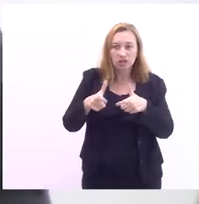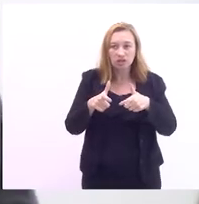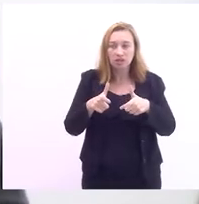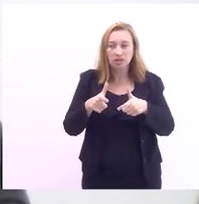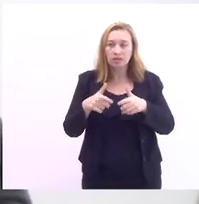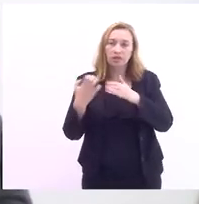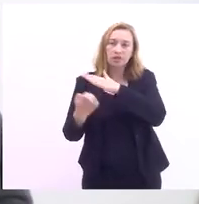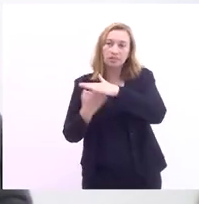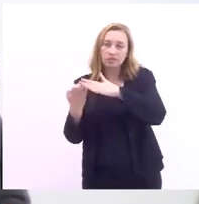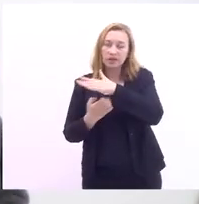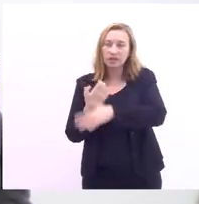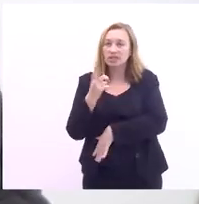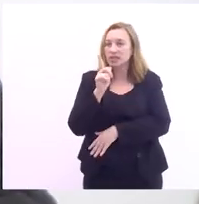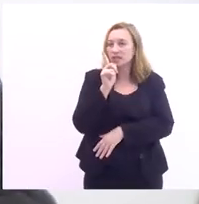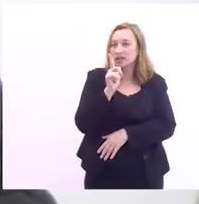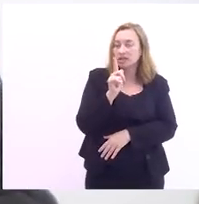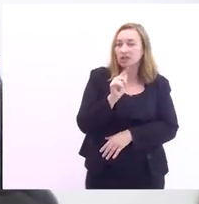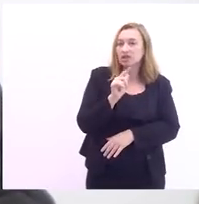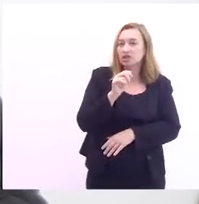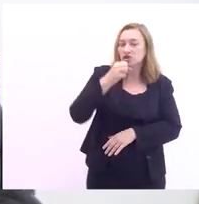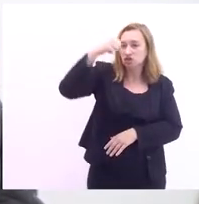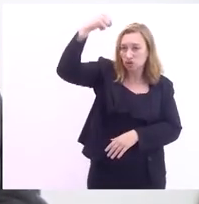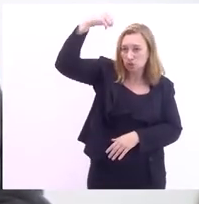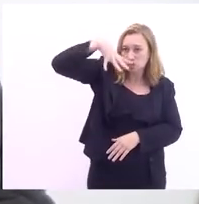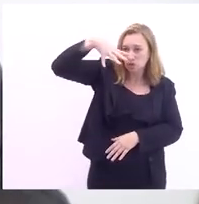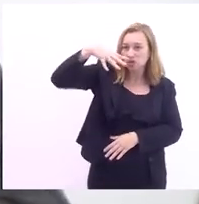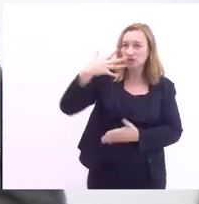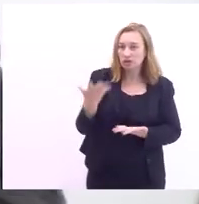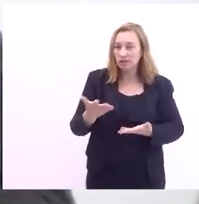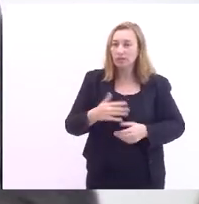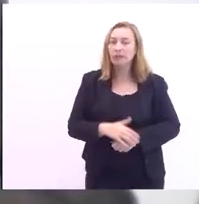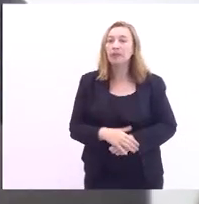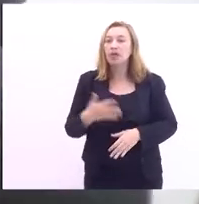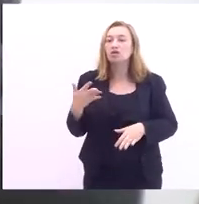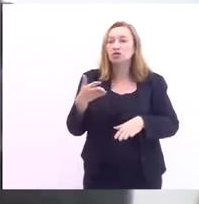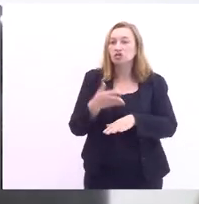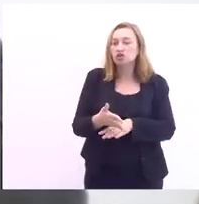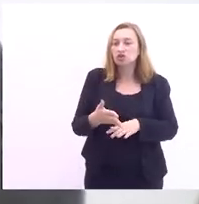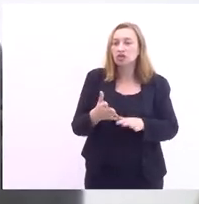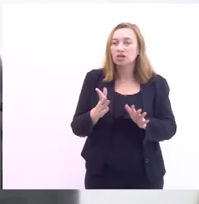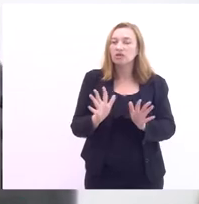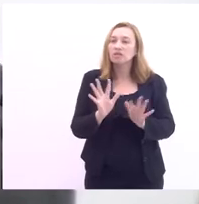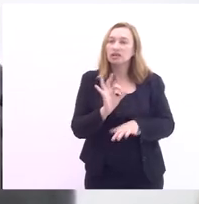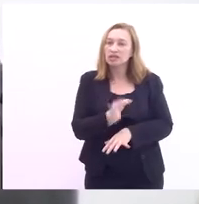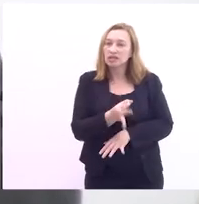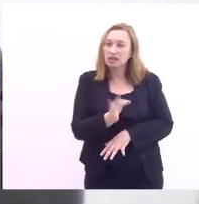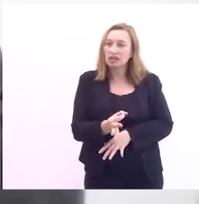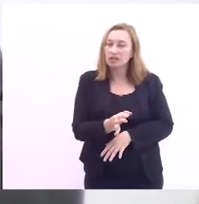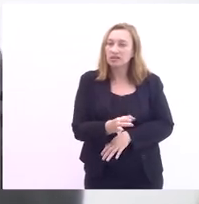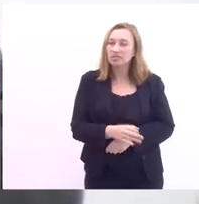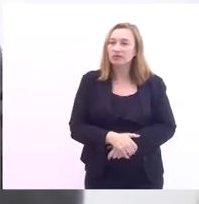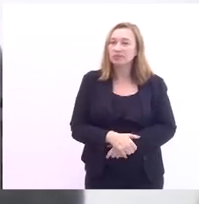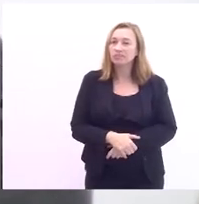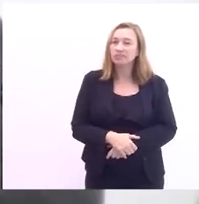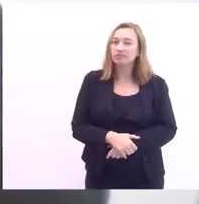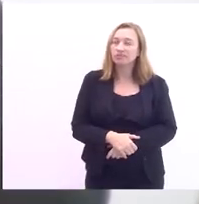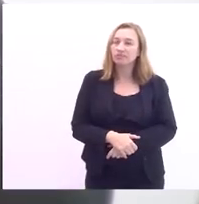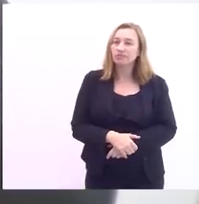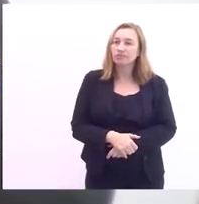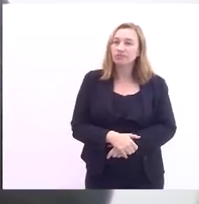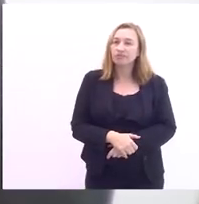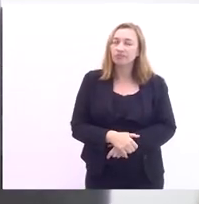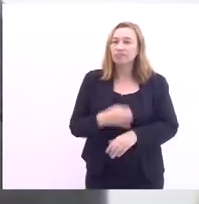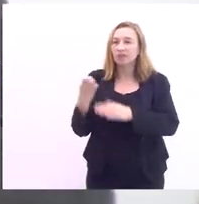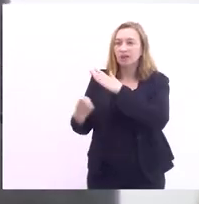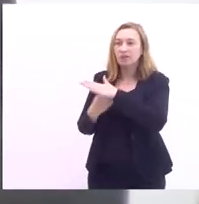Light, onde é a área de atuação da Light. E eu cheguei à conclusão, lamentavelmente, que a empresa